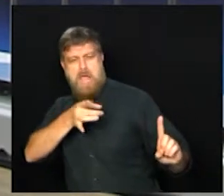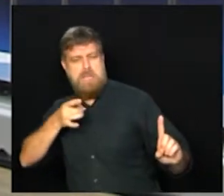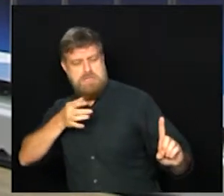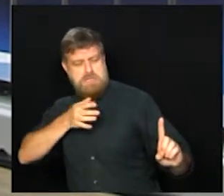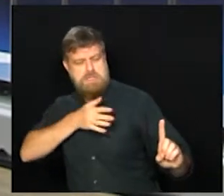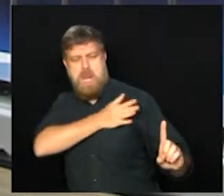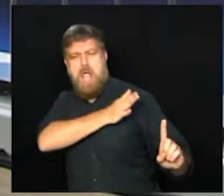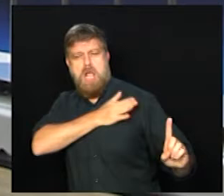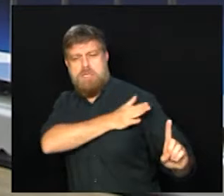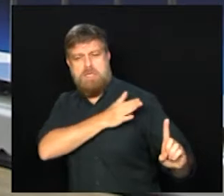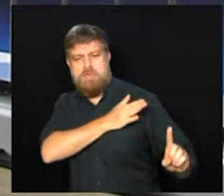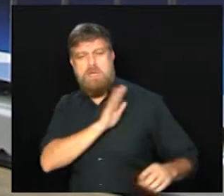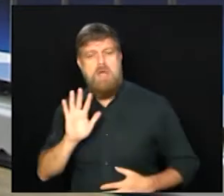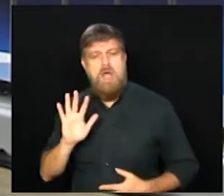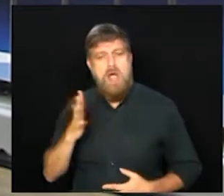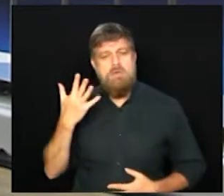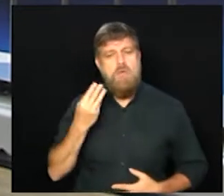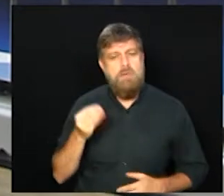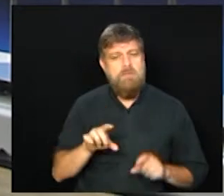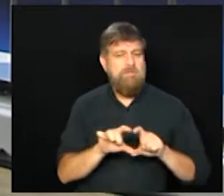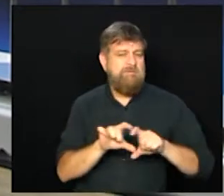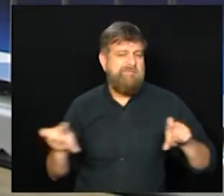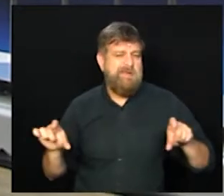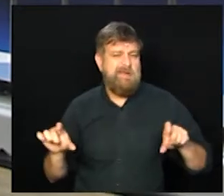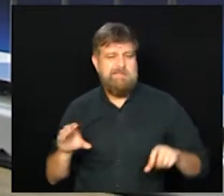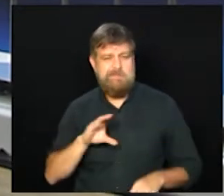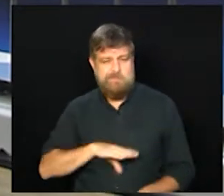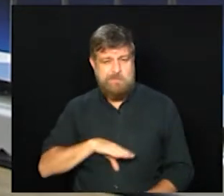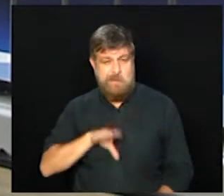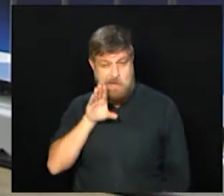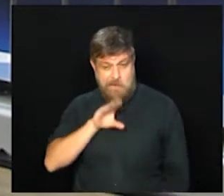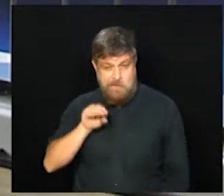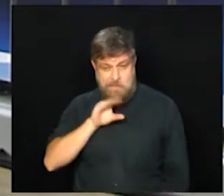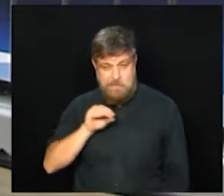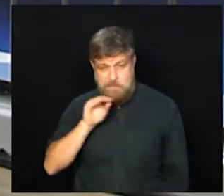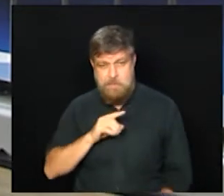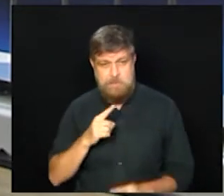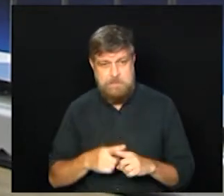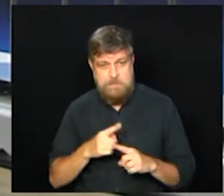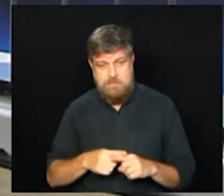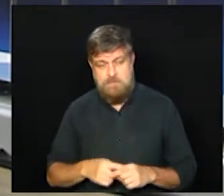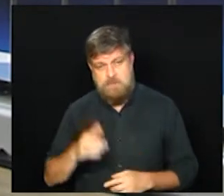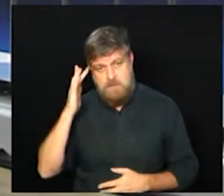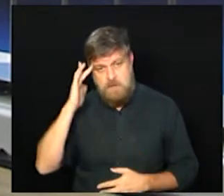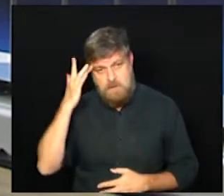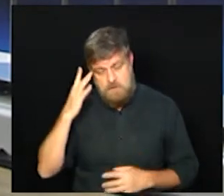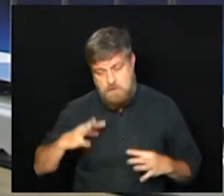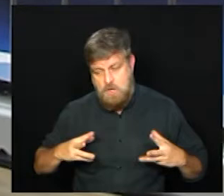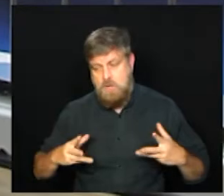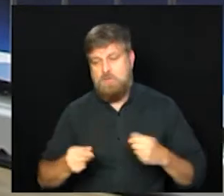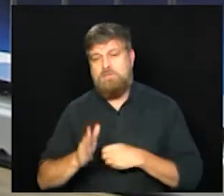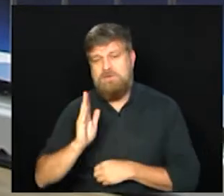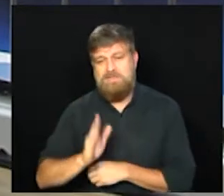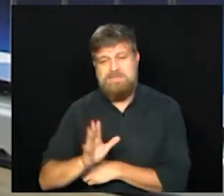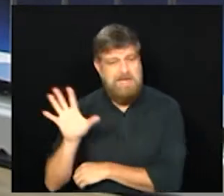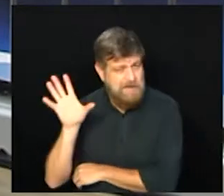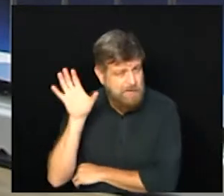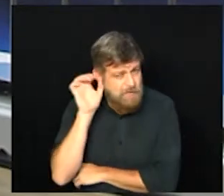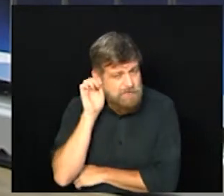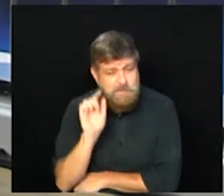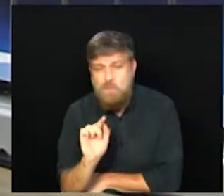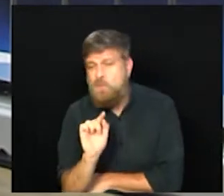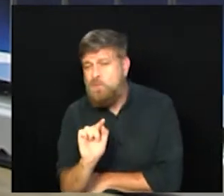mulher ocorrem através de frases como, e por isso que eu falei escuta, porque acho que provavelmente todo mundo já escutou alguma vez na